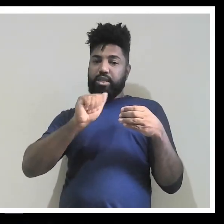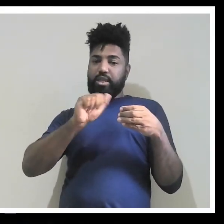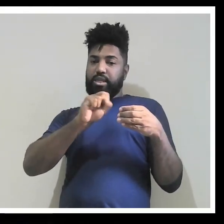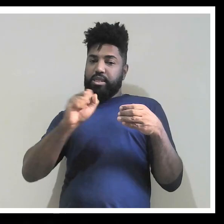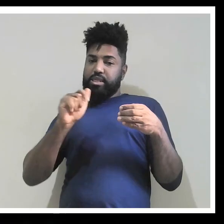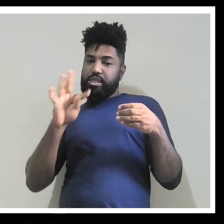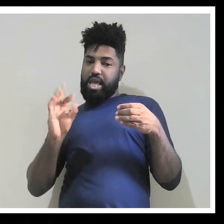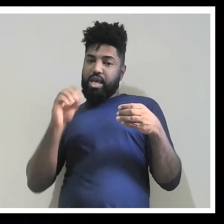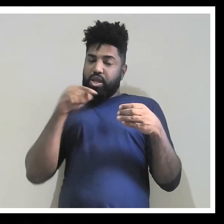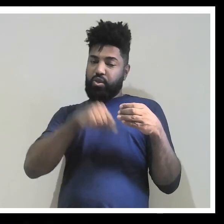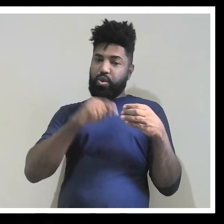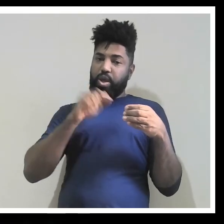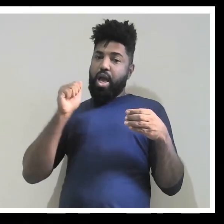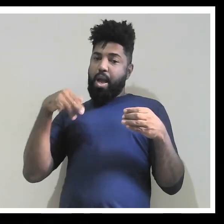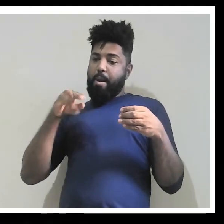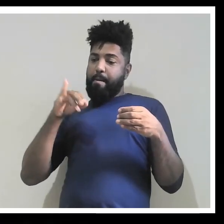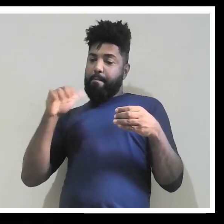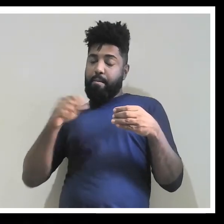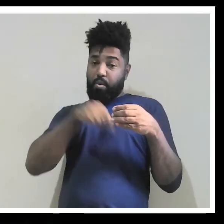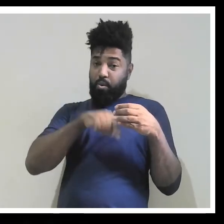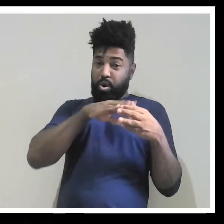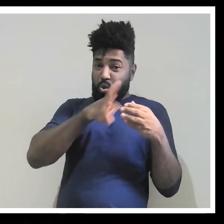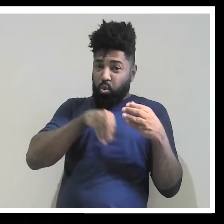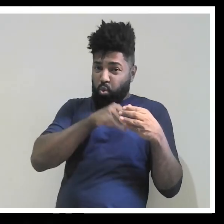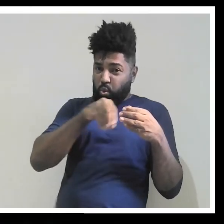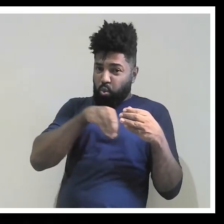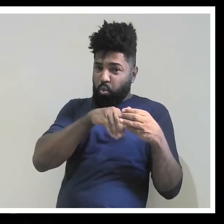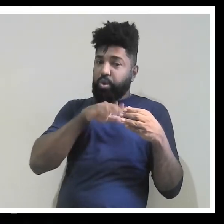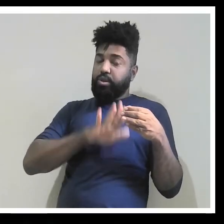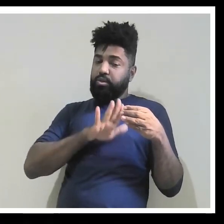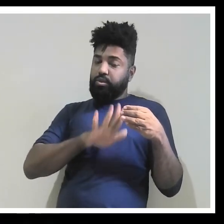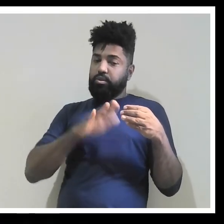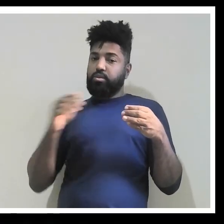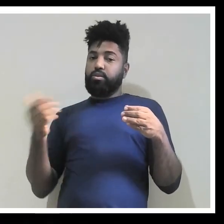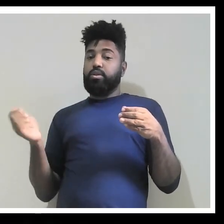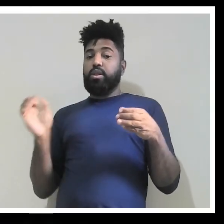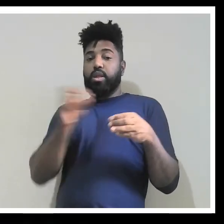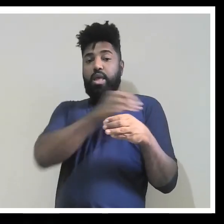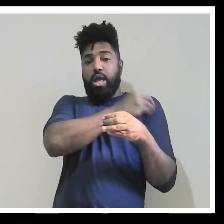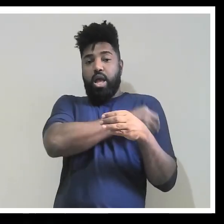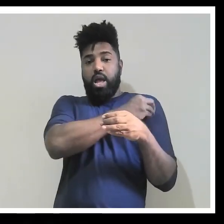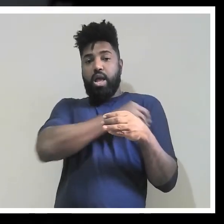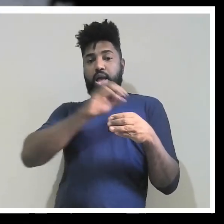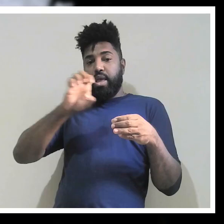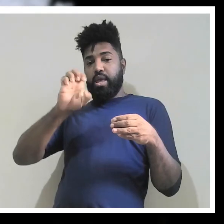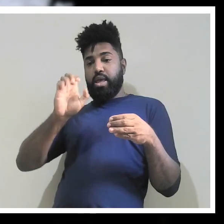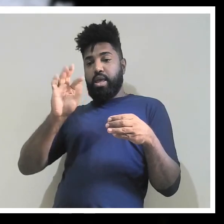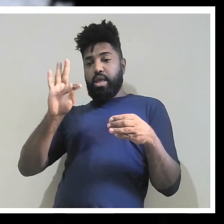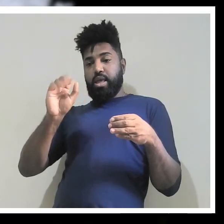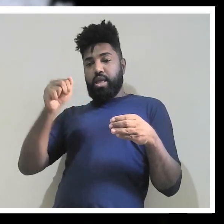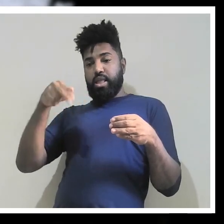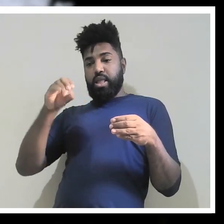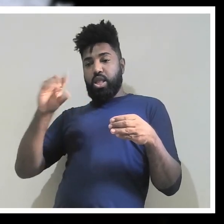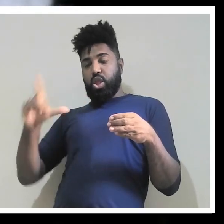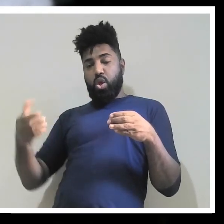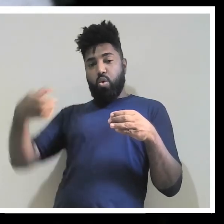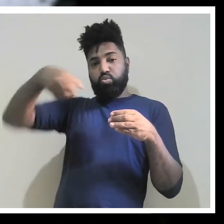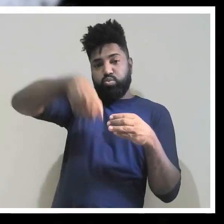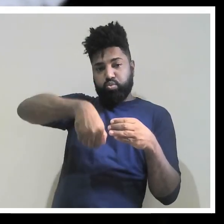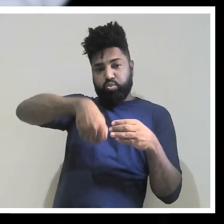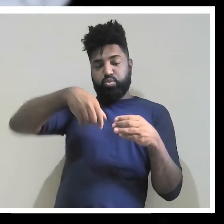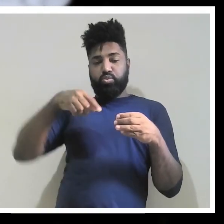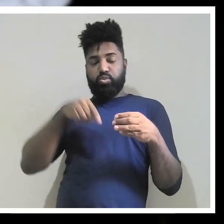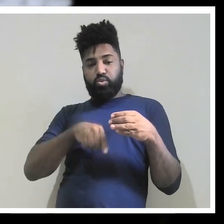Você até poderia tentar recuperar mais um pouco adicionando uns 200 ml de etanol em uma técnica muito similar àquela que nós usamos